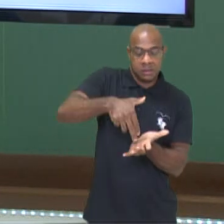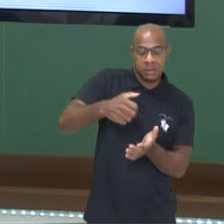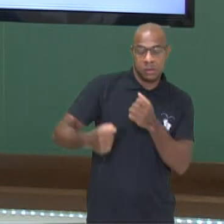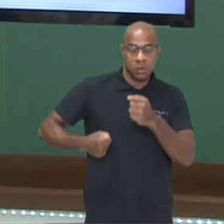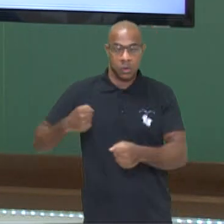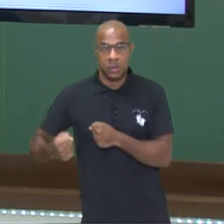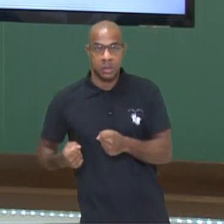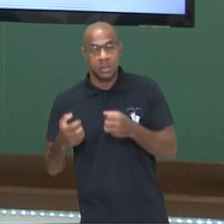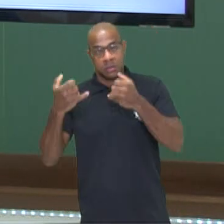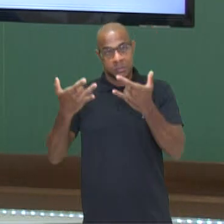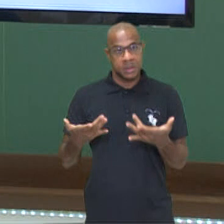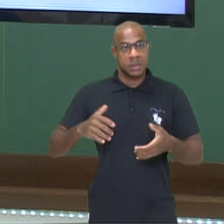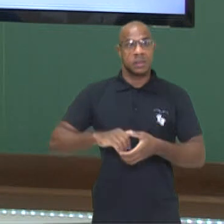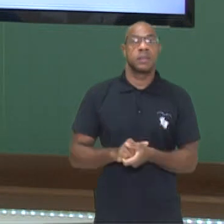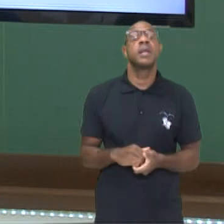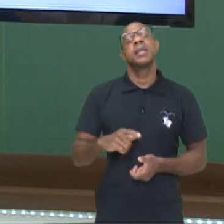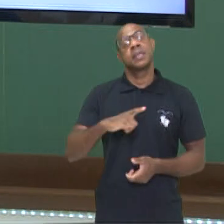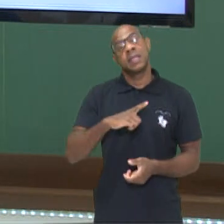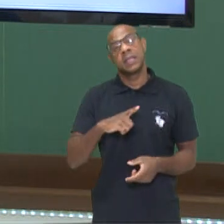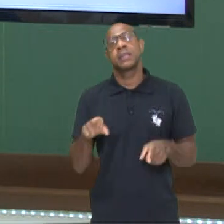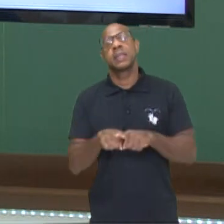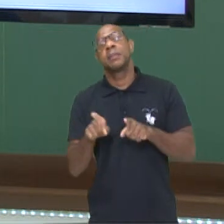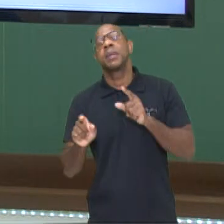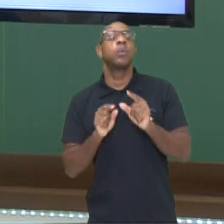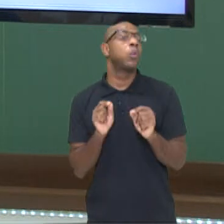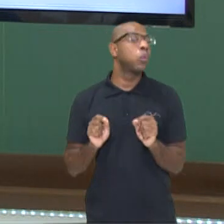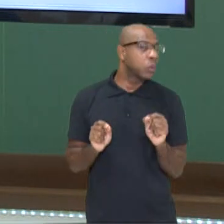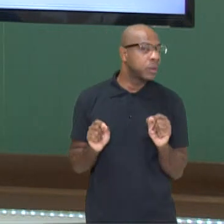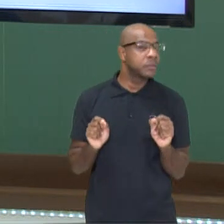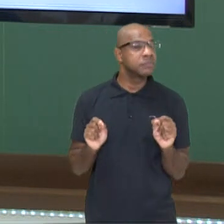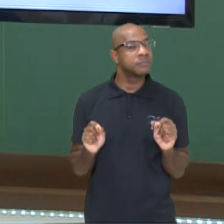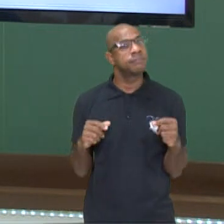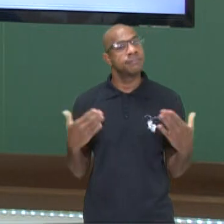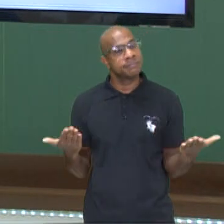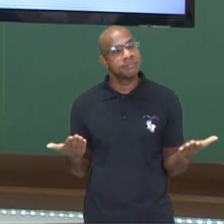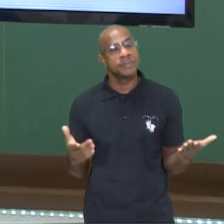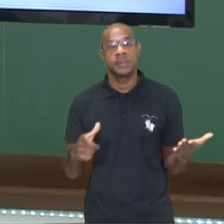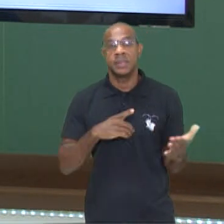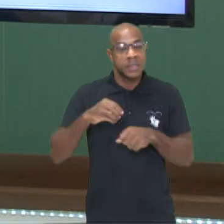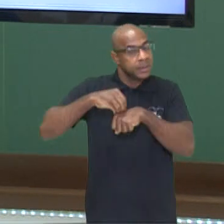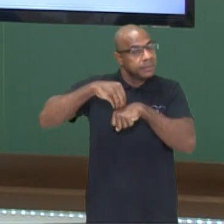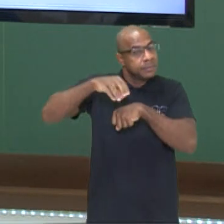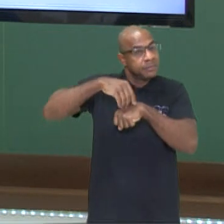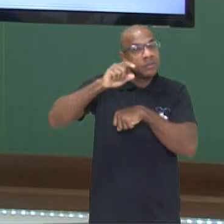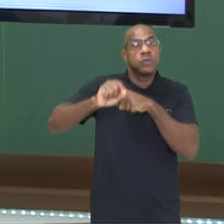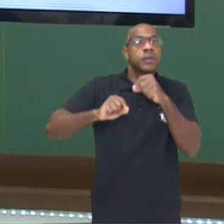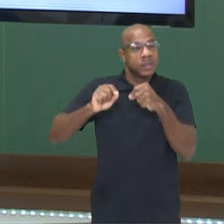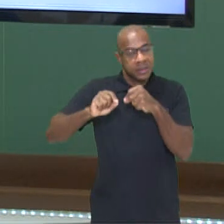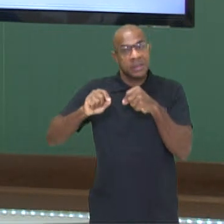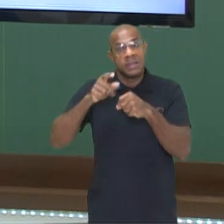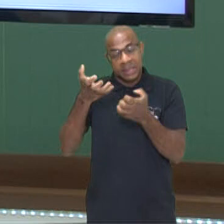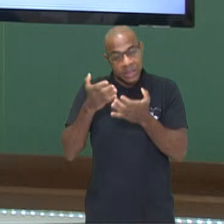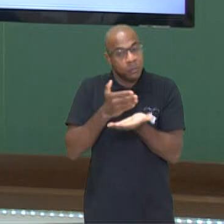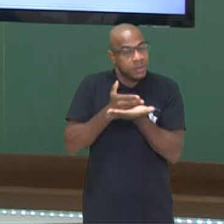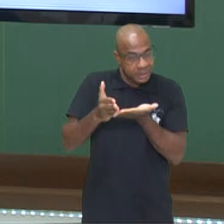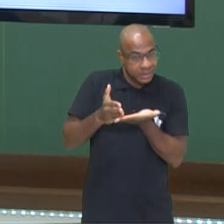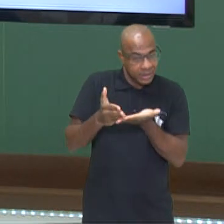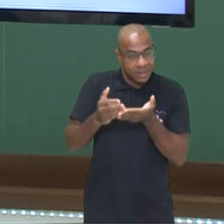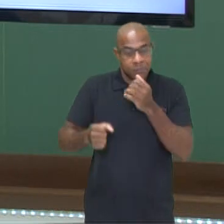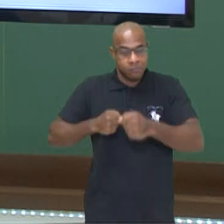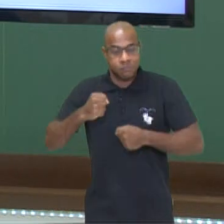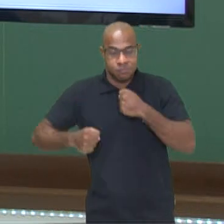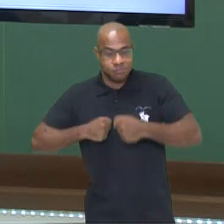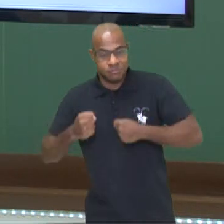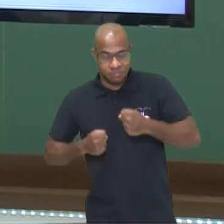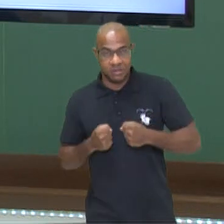corrida. Ainda temos aqui que irão passar dicas para quem quer começar a fazer uma atividade. Então,